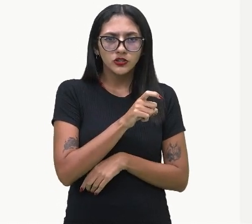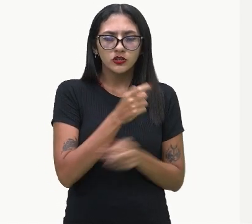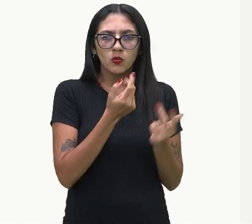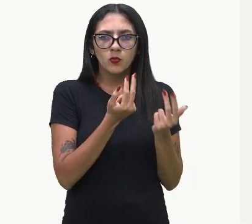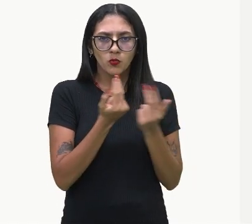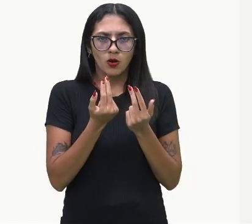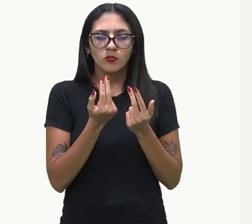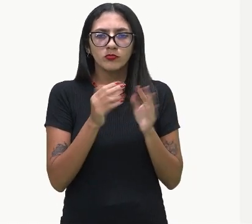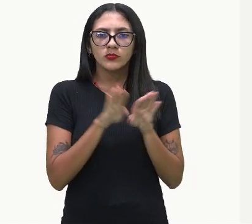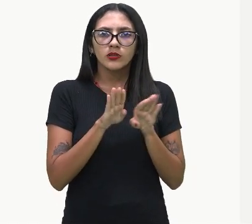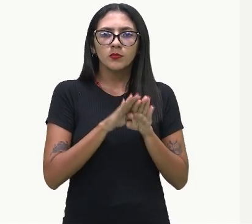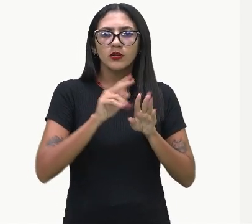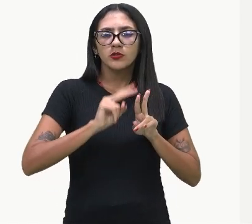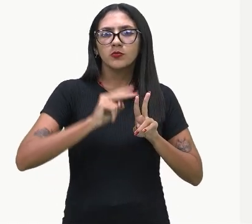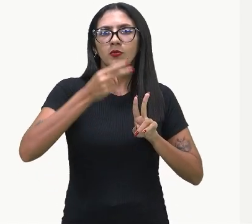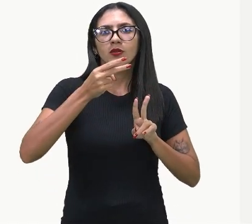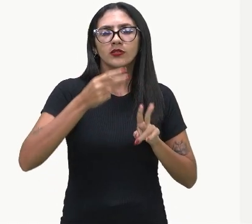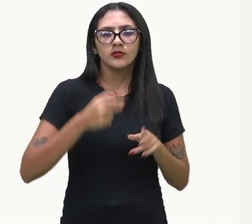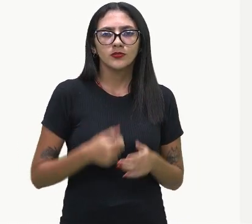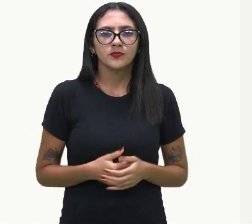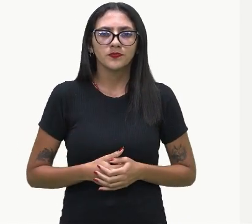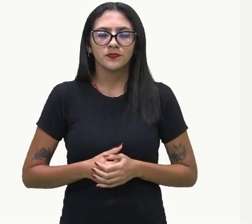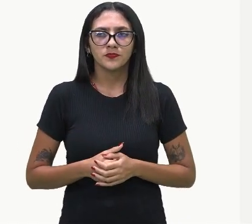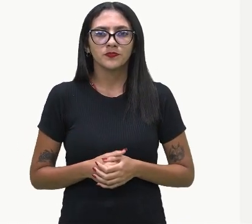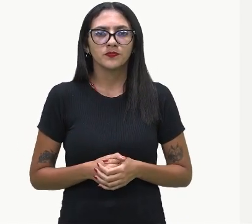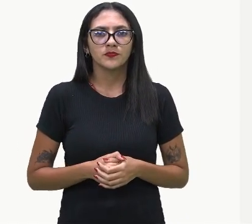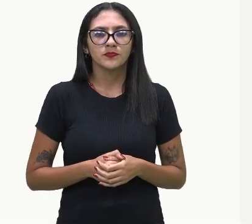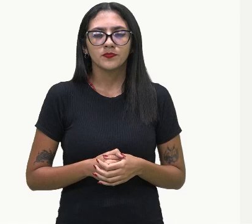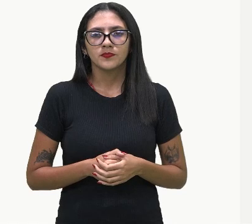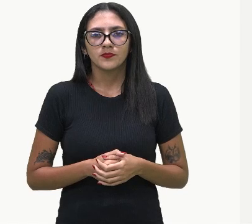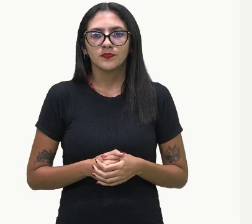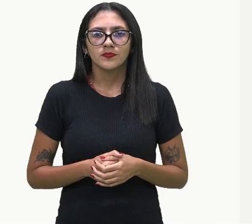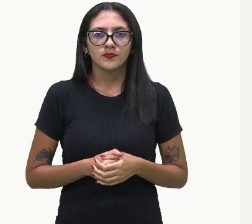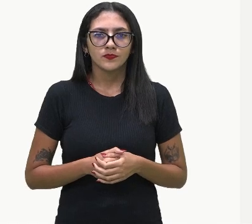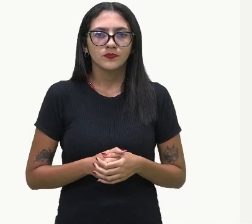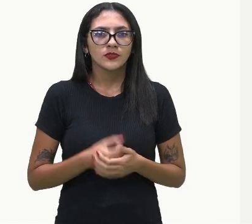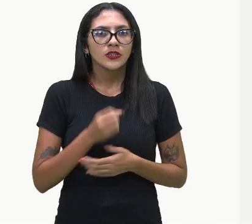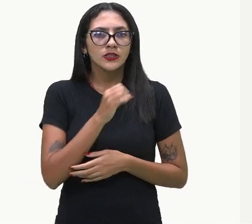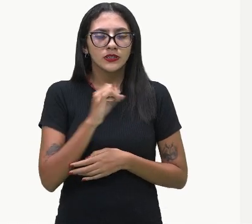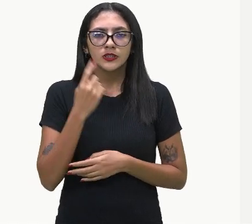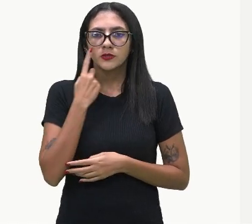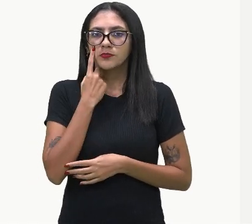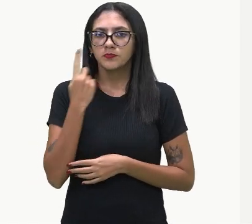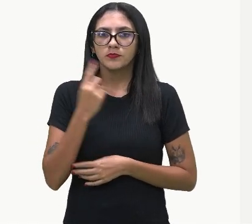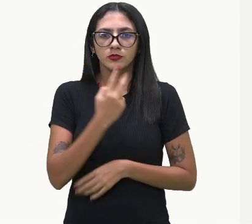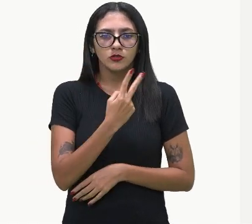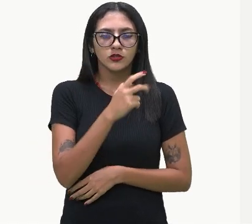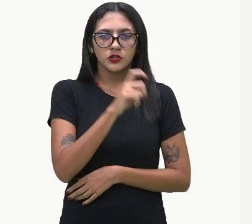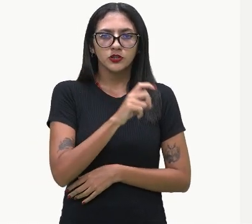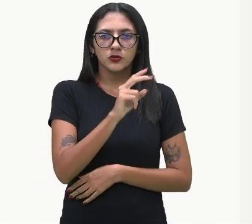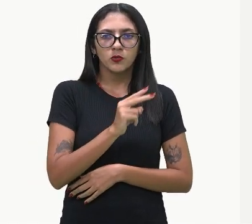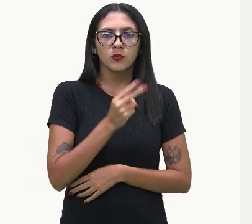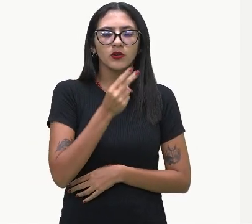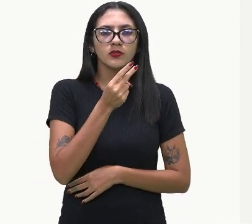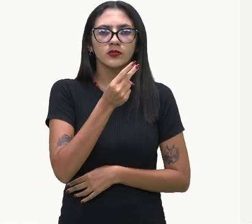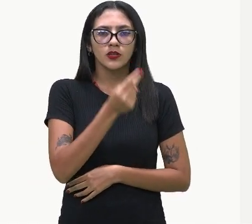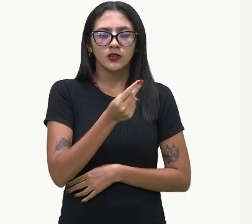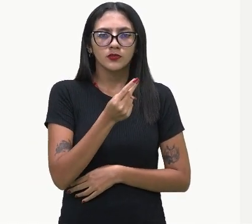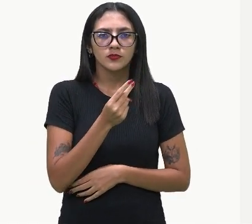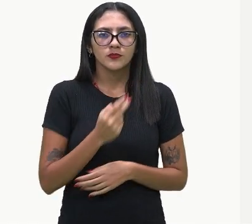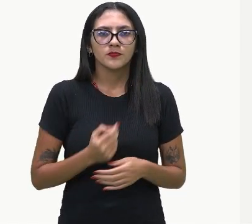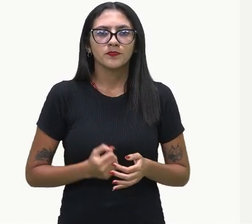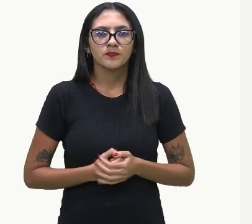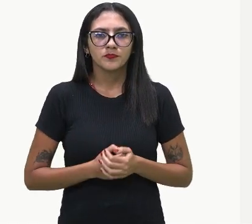e o mesmo expoente. Então, aqui, ó, se eu tenho 2x ao quadrado, eu tiro 1, eu vou